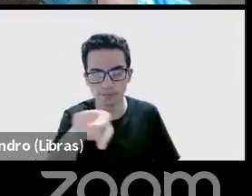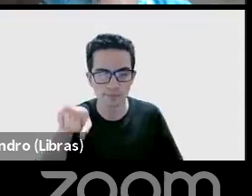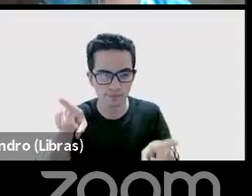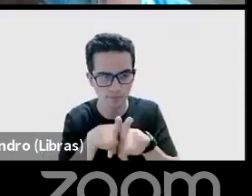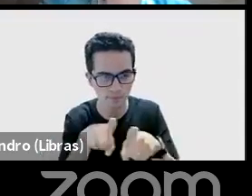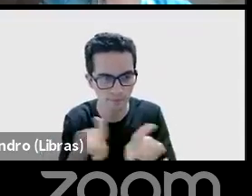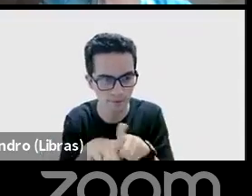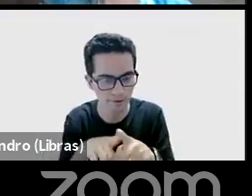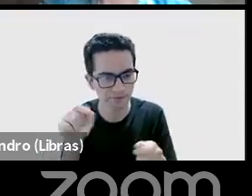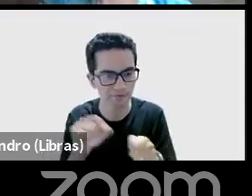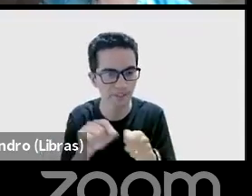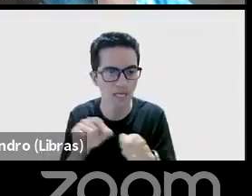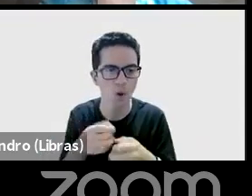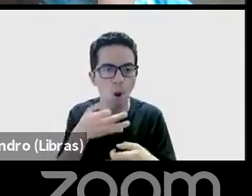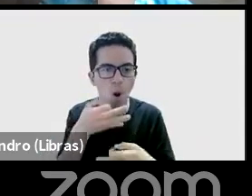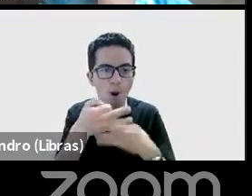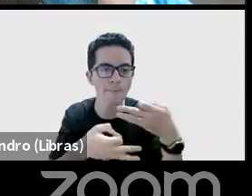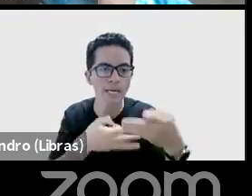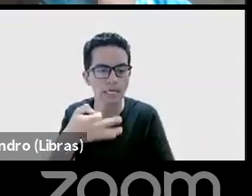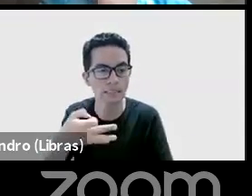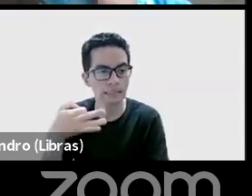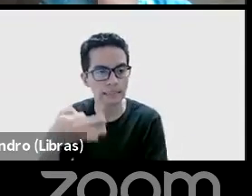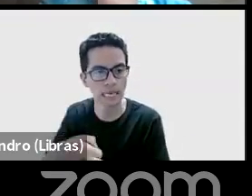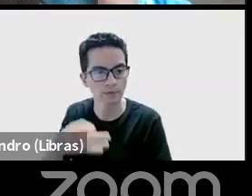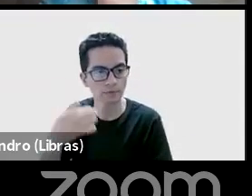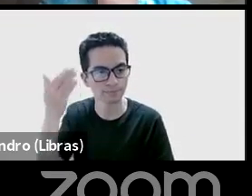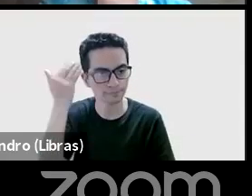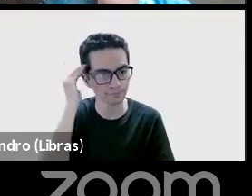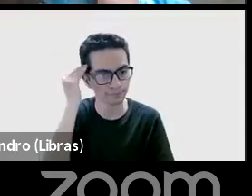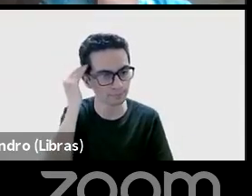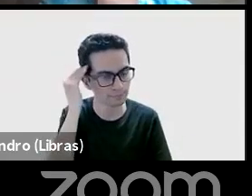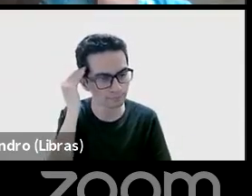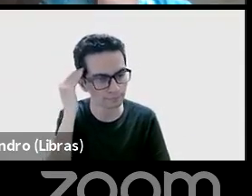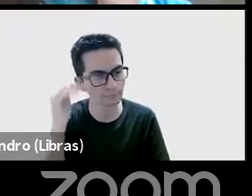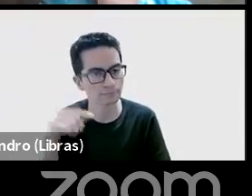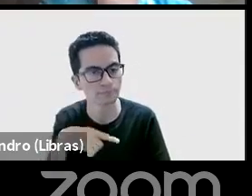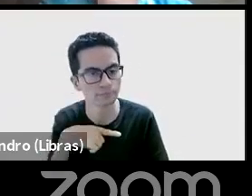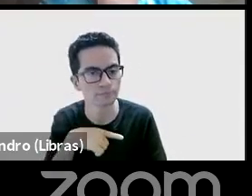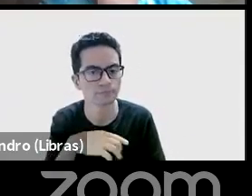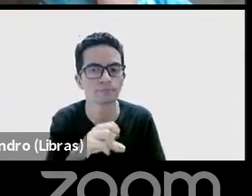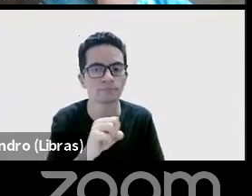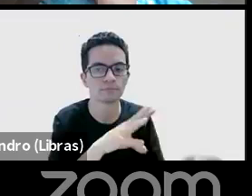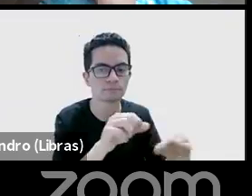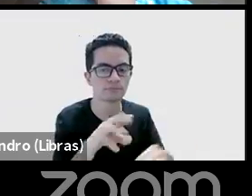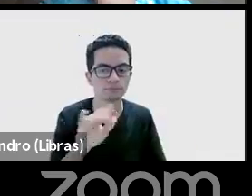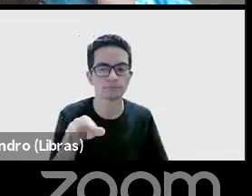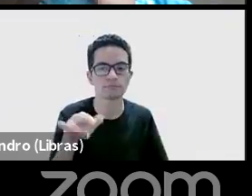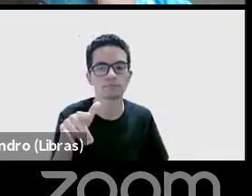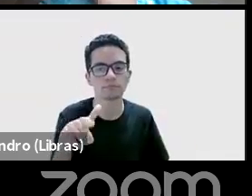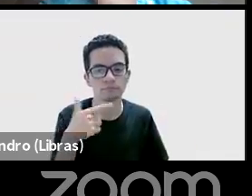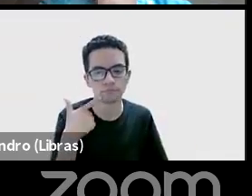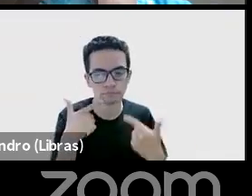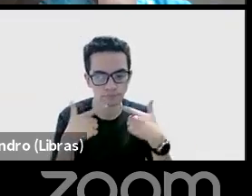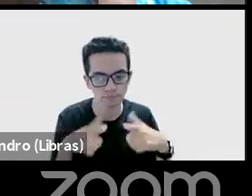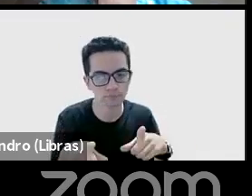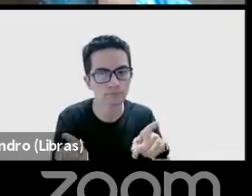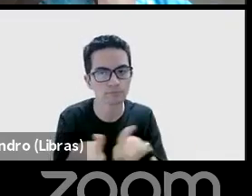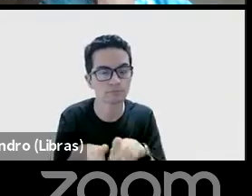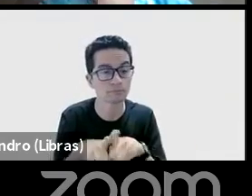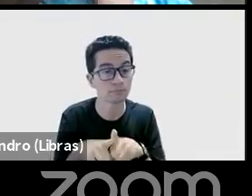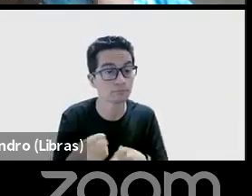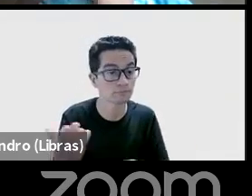às diretrizes nacionais para educação plurilíngue que foram publicados no ano passado, né?